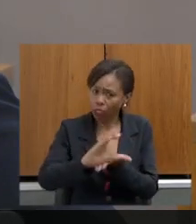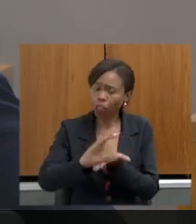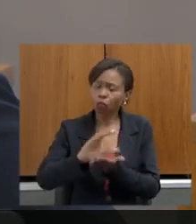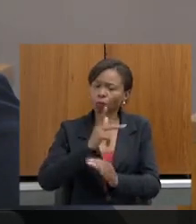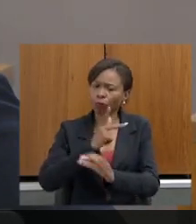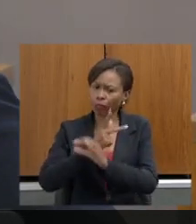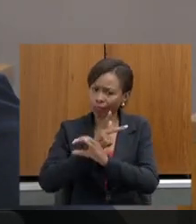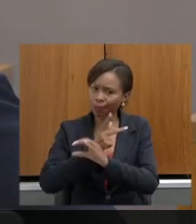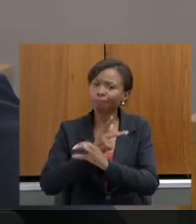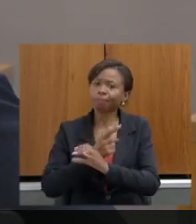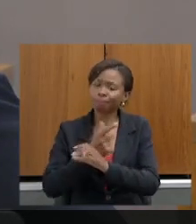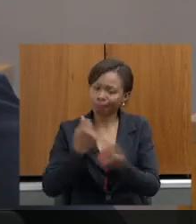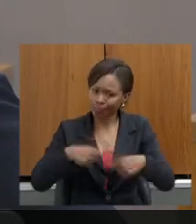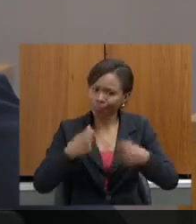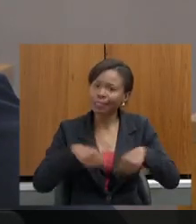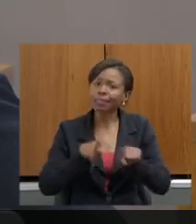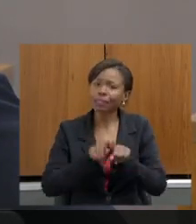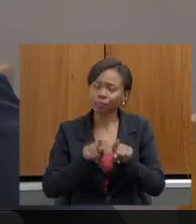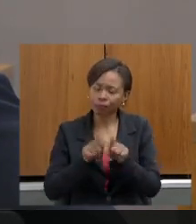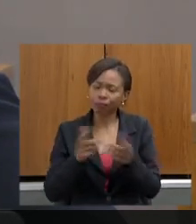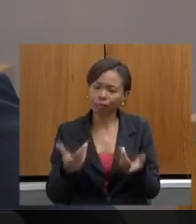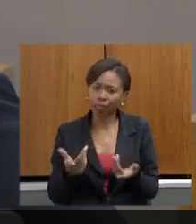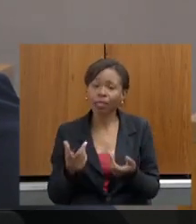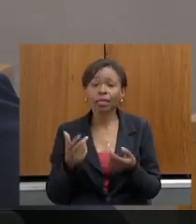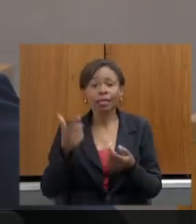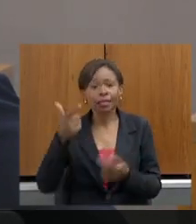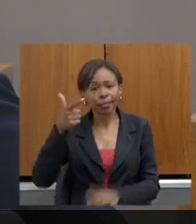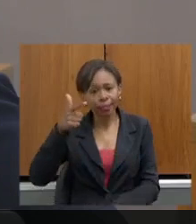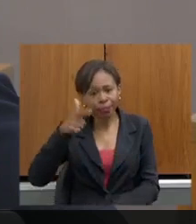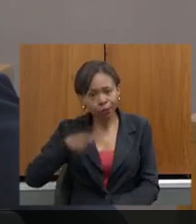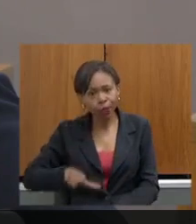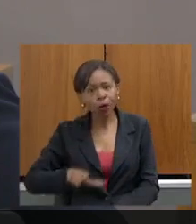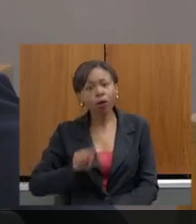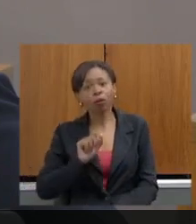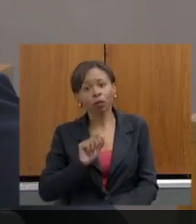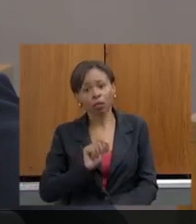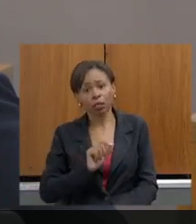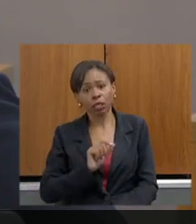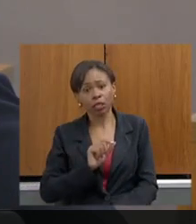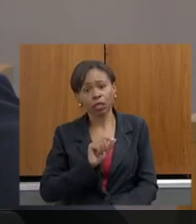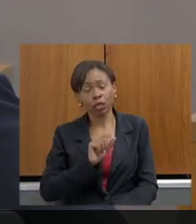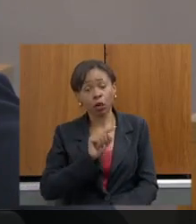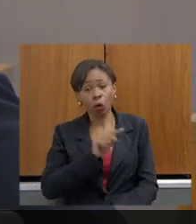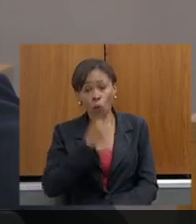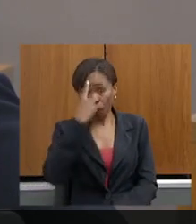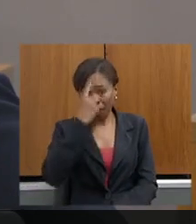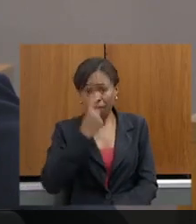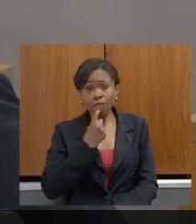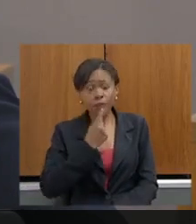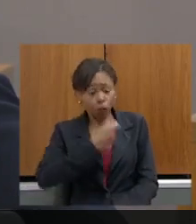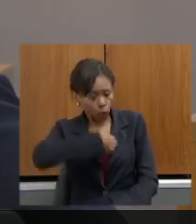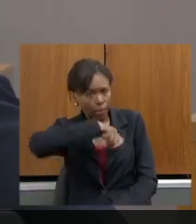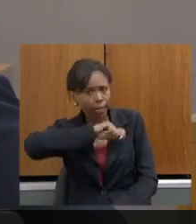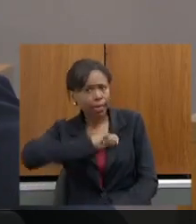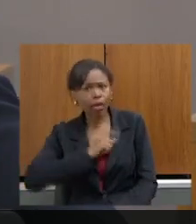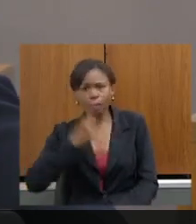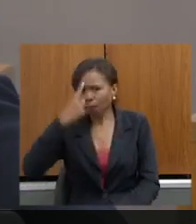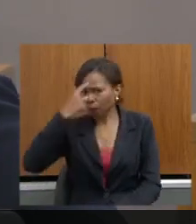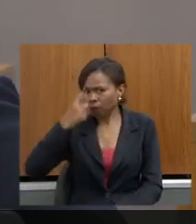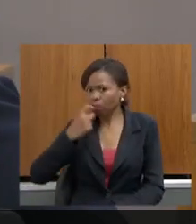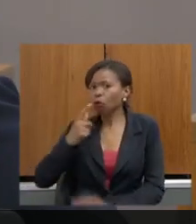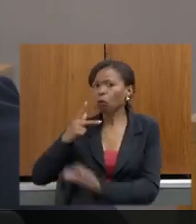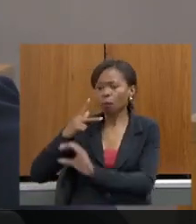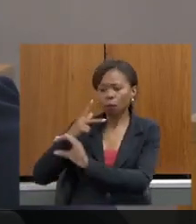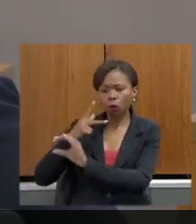polícia civil e precisamos retornar para seguro do Delegado e do policial civil a nobreza que ele tem